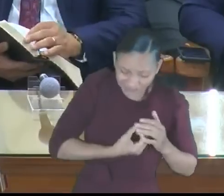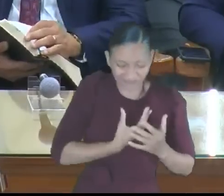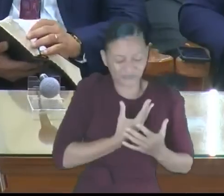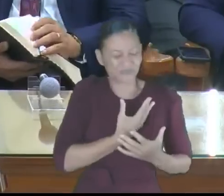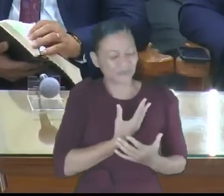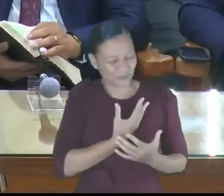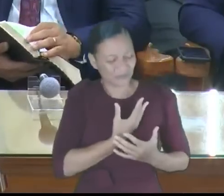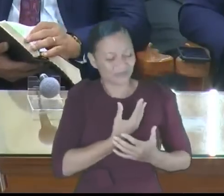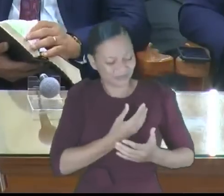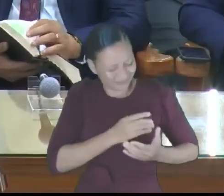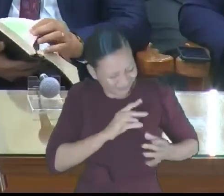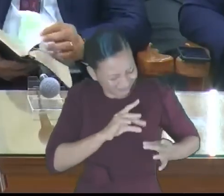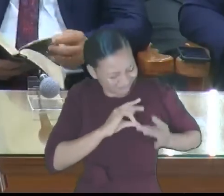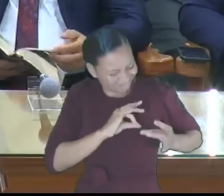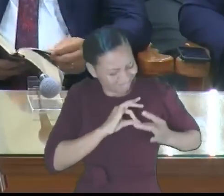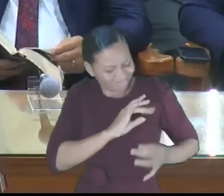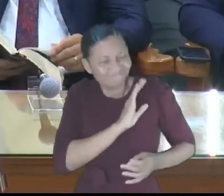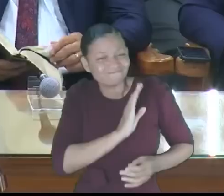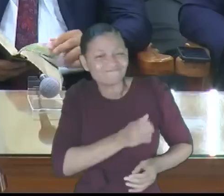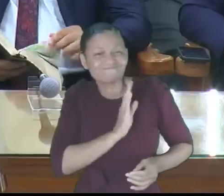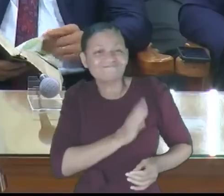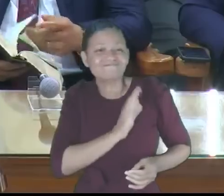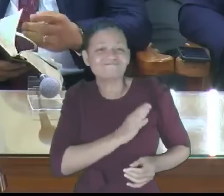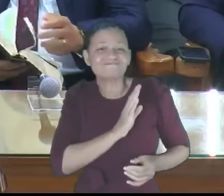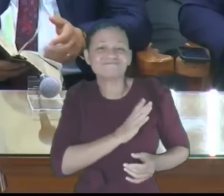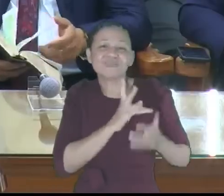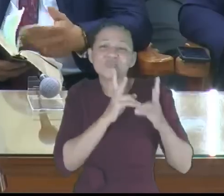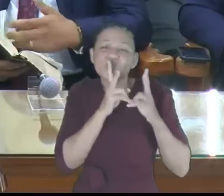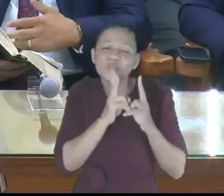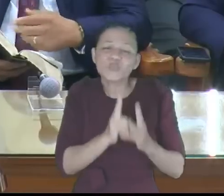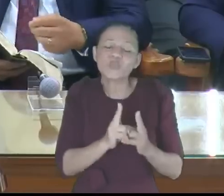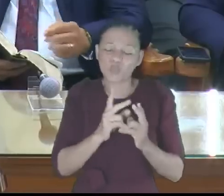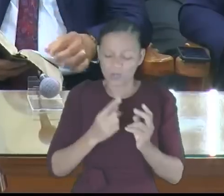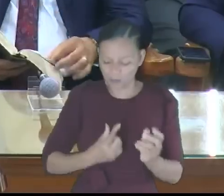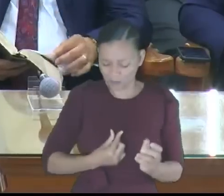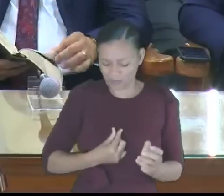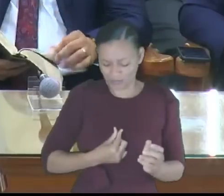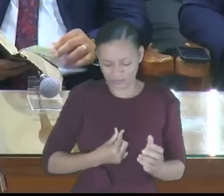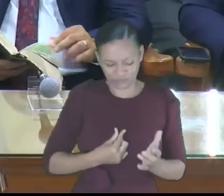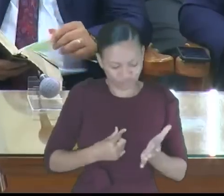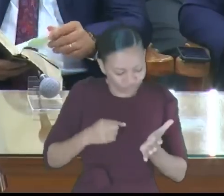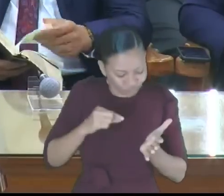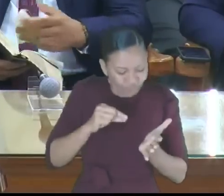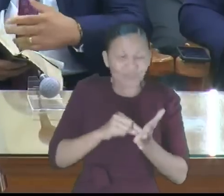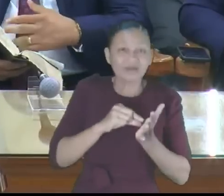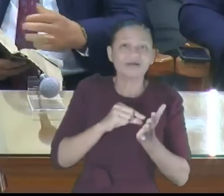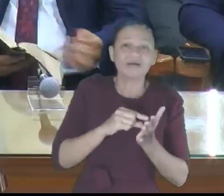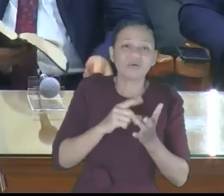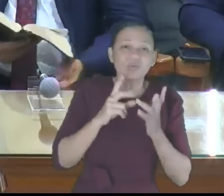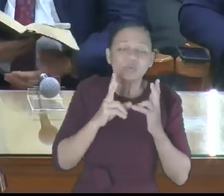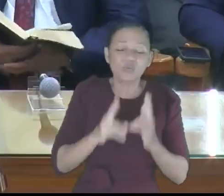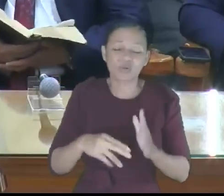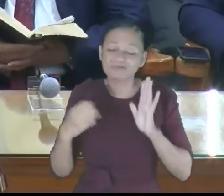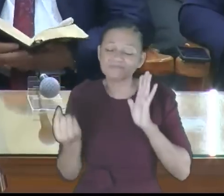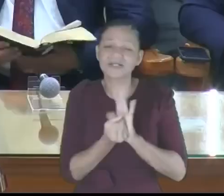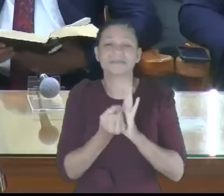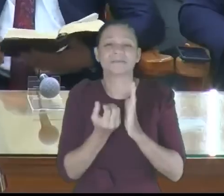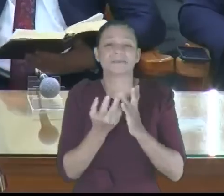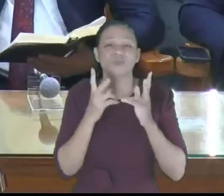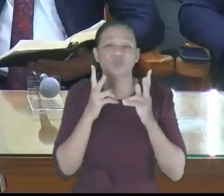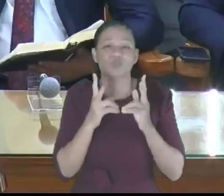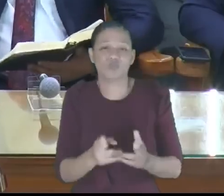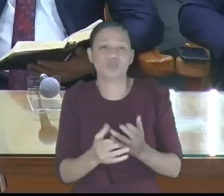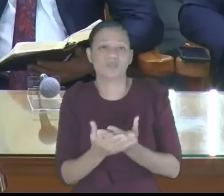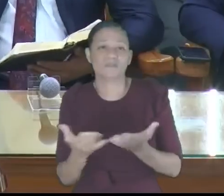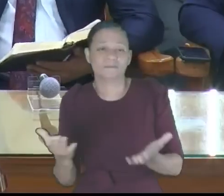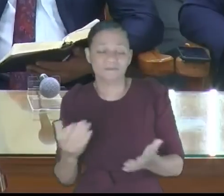nos carrega no coração dEle, como se fosse um pingente, como se fosse um selo, como se fosse